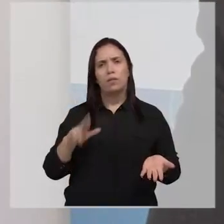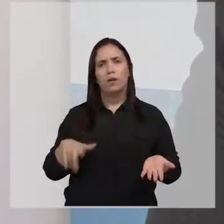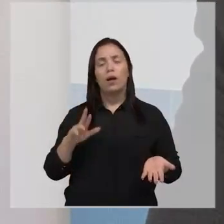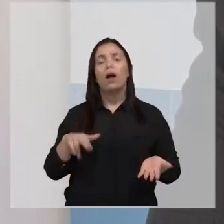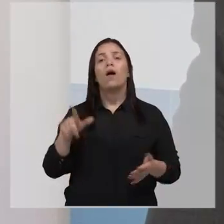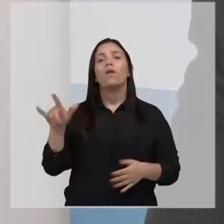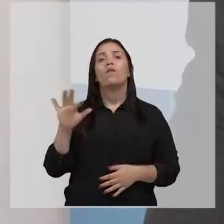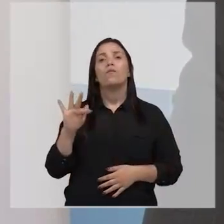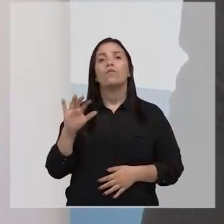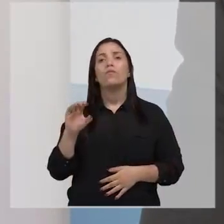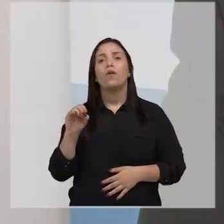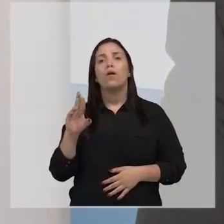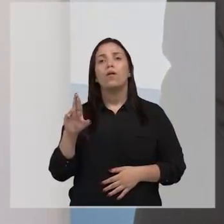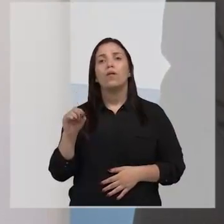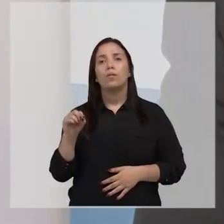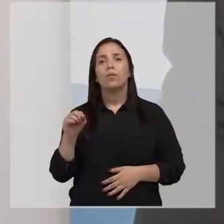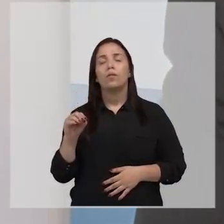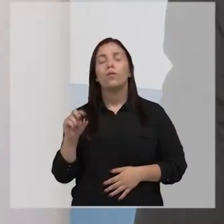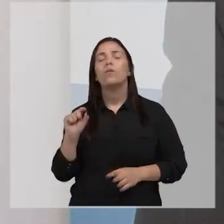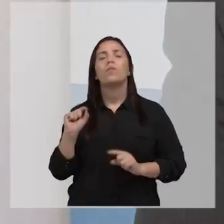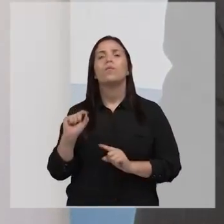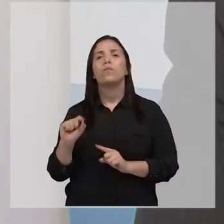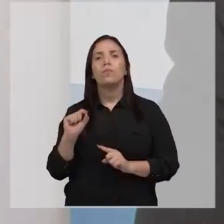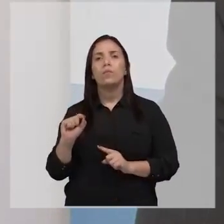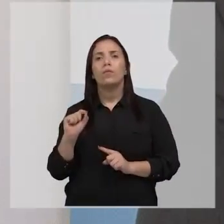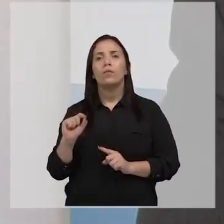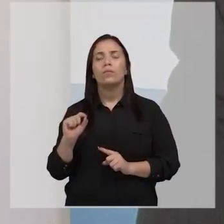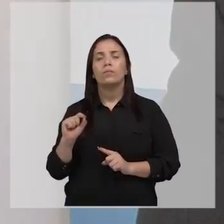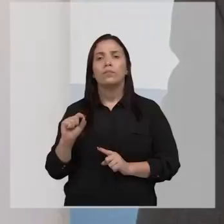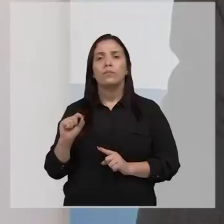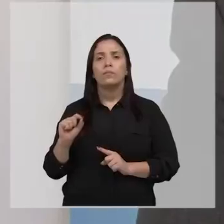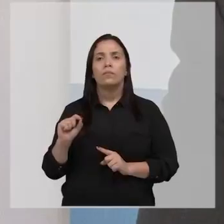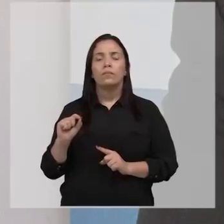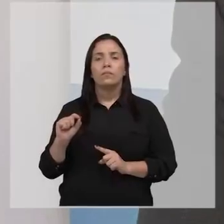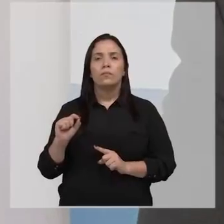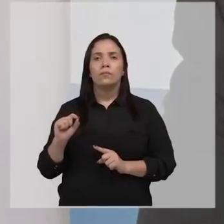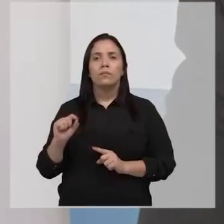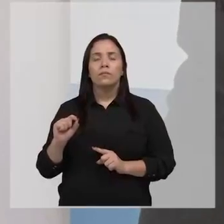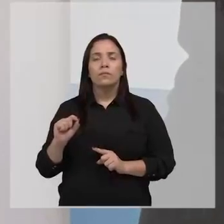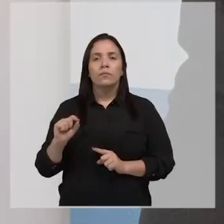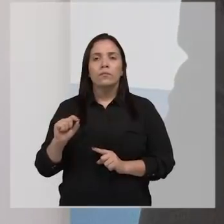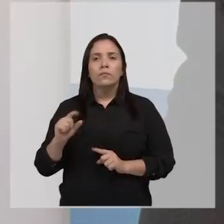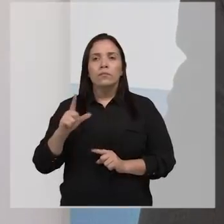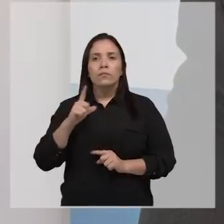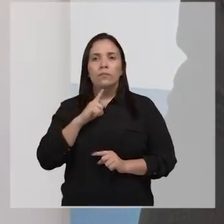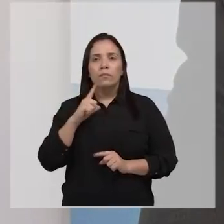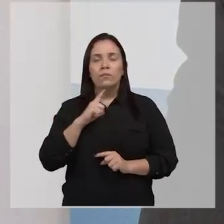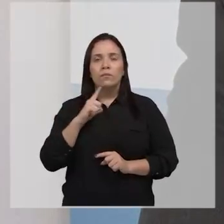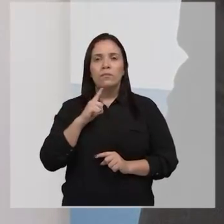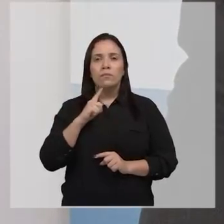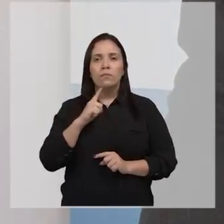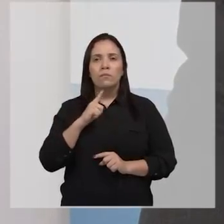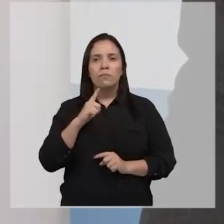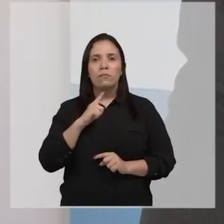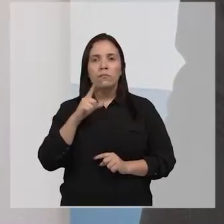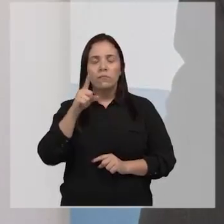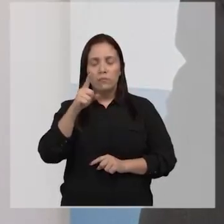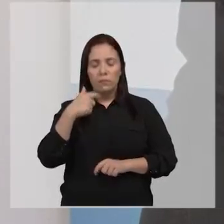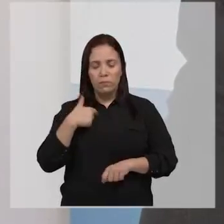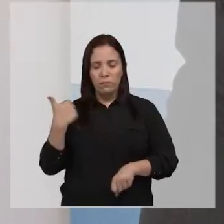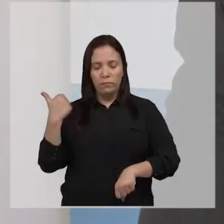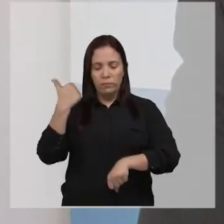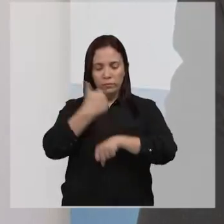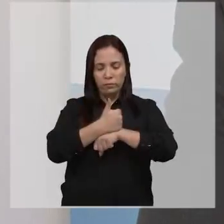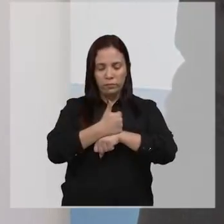Fórum privilegiado é o quê? É que você, detentor do